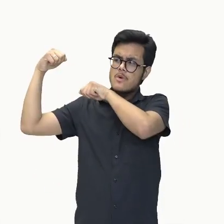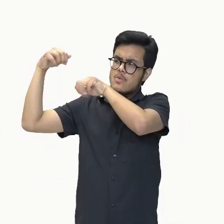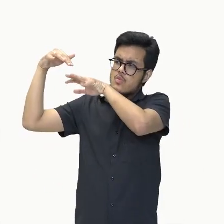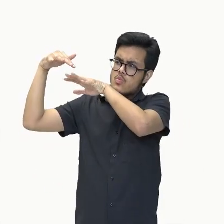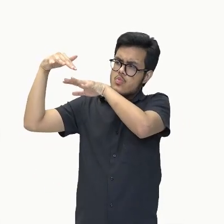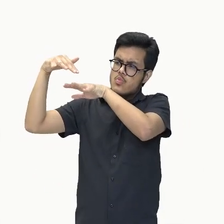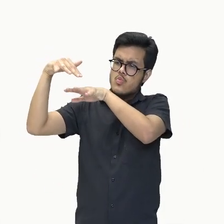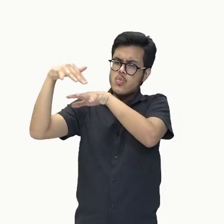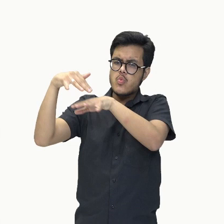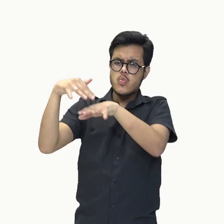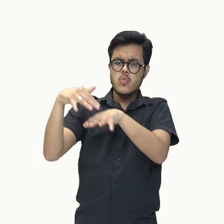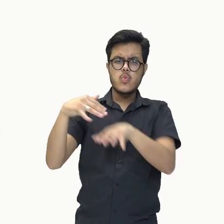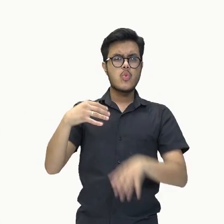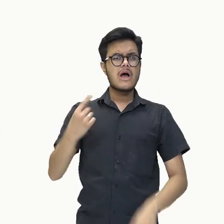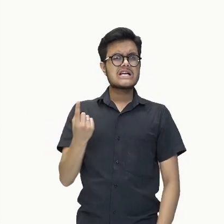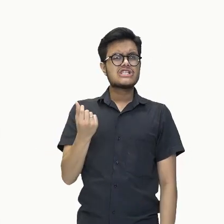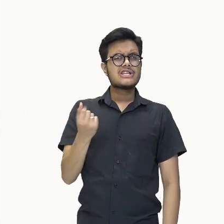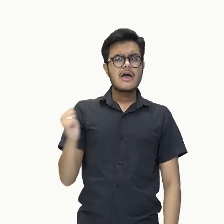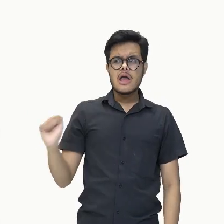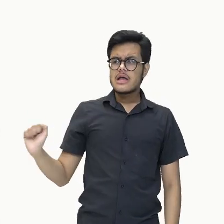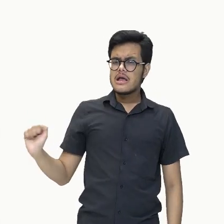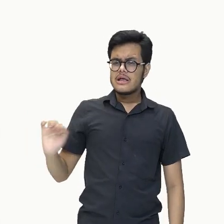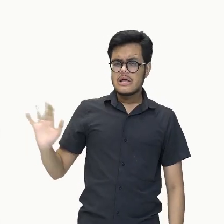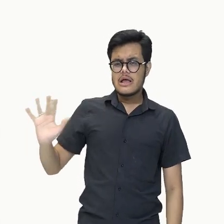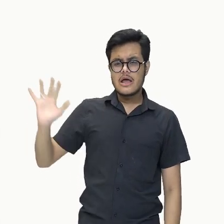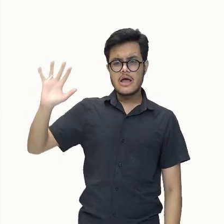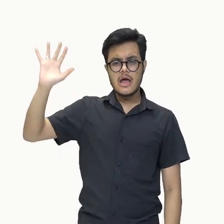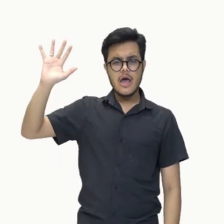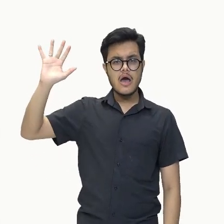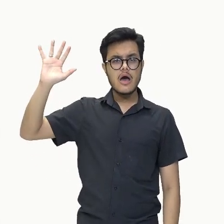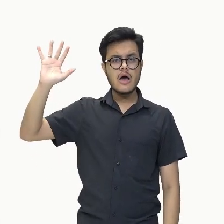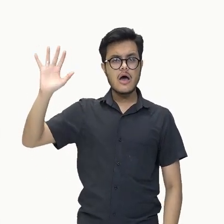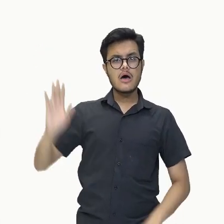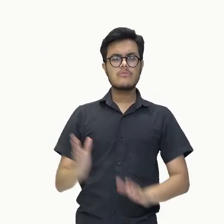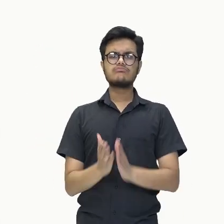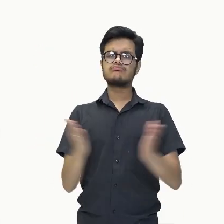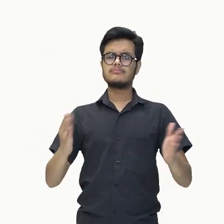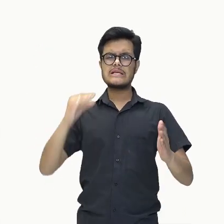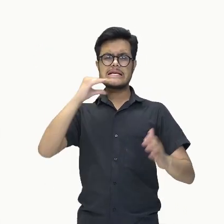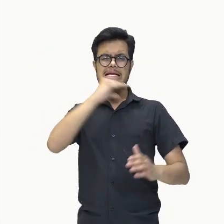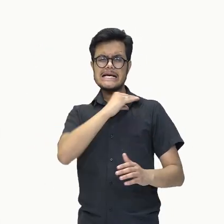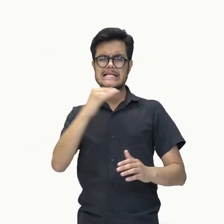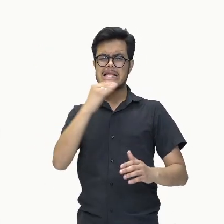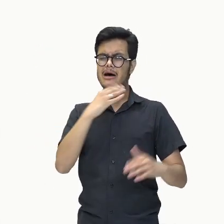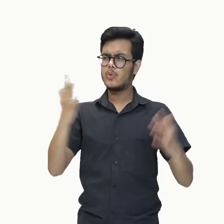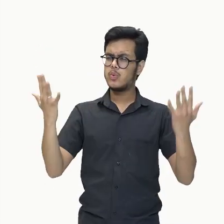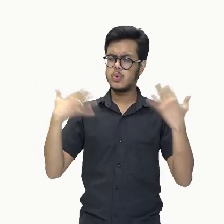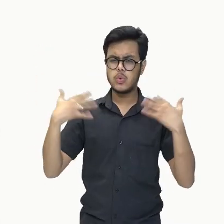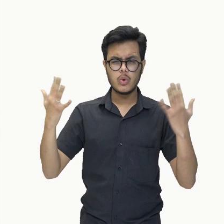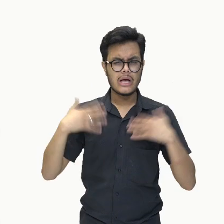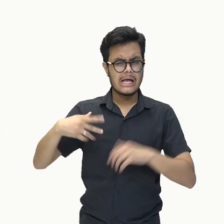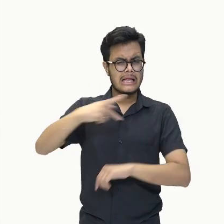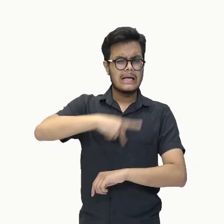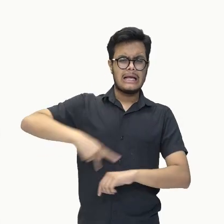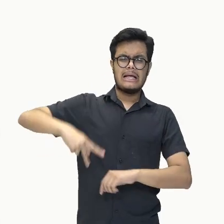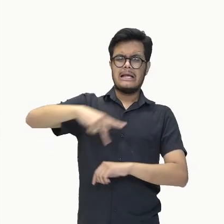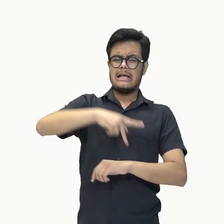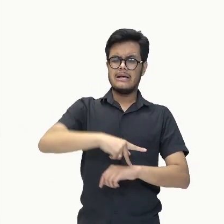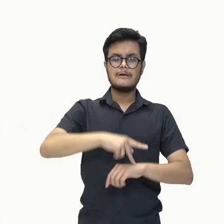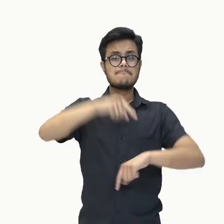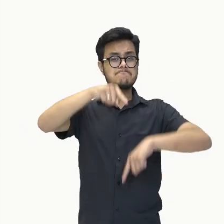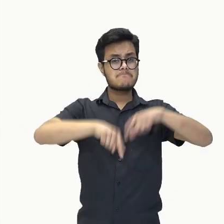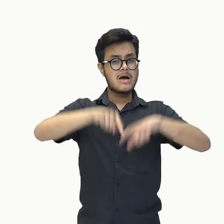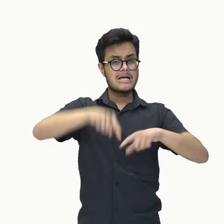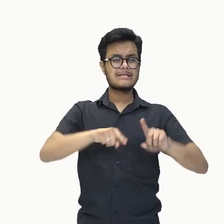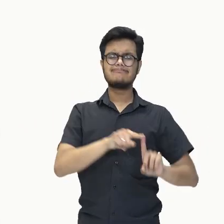mais elevados há alguns meses, o que coincide com as últimas ondas de calor que atingiram o país neste ano, os produtos também estão